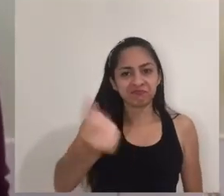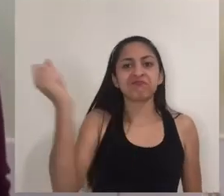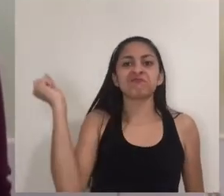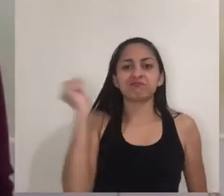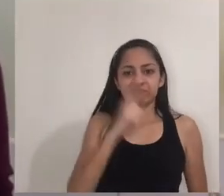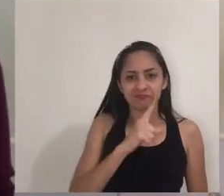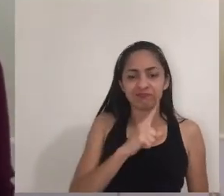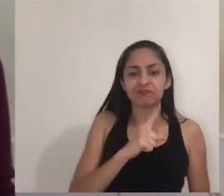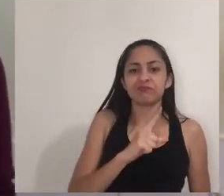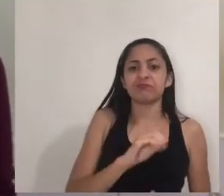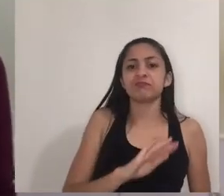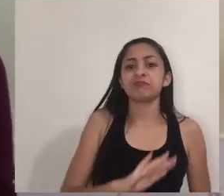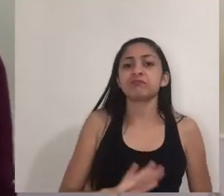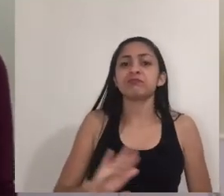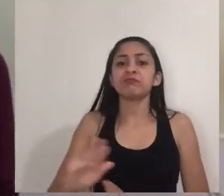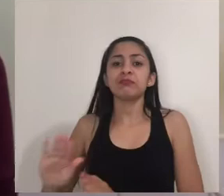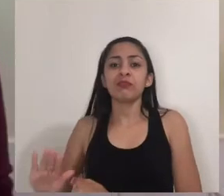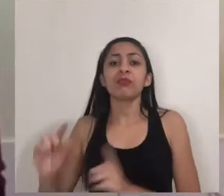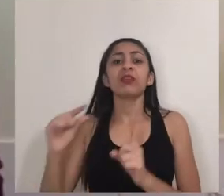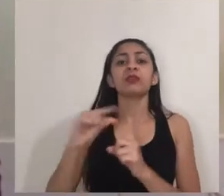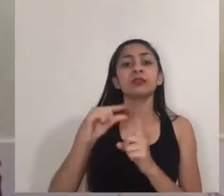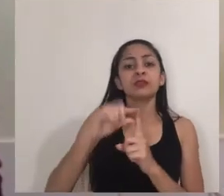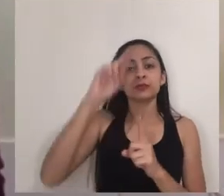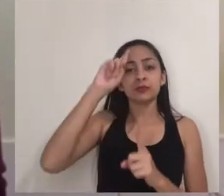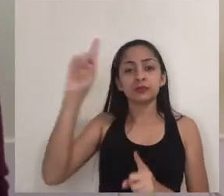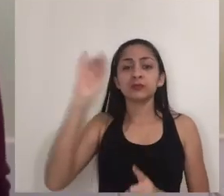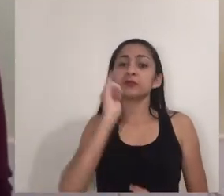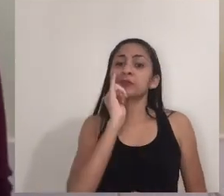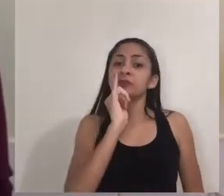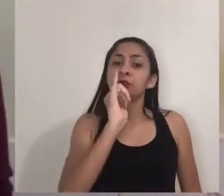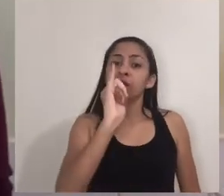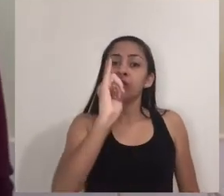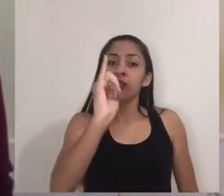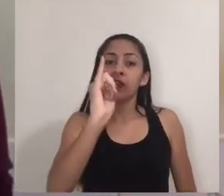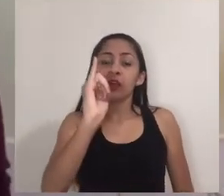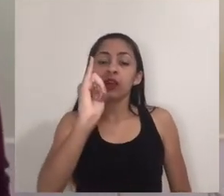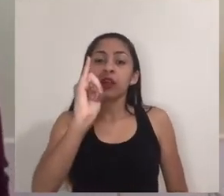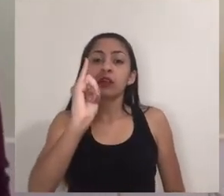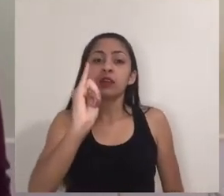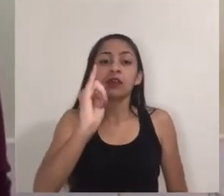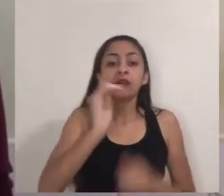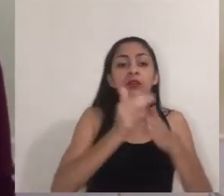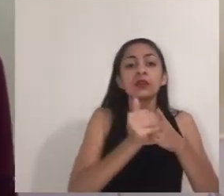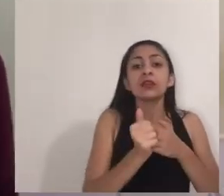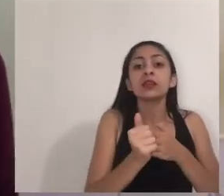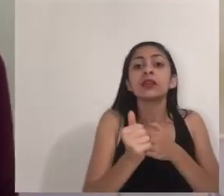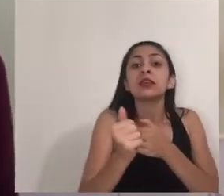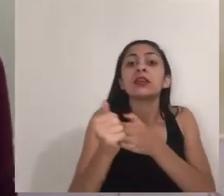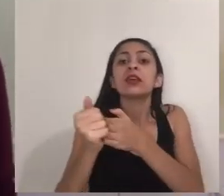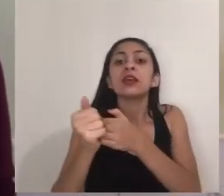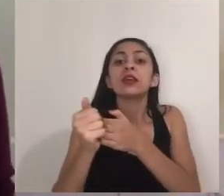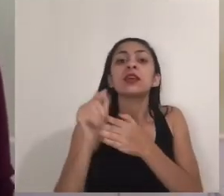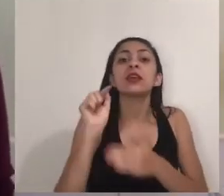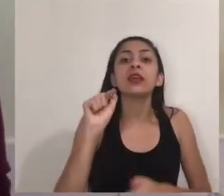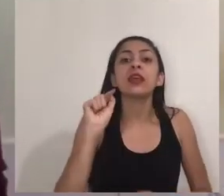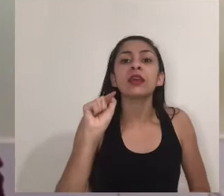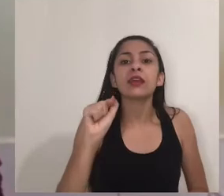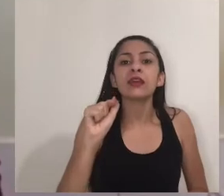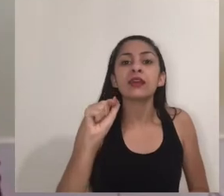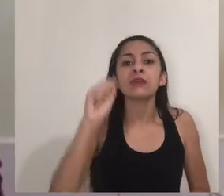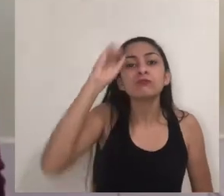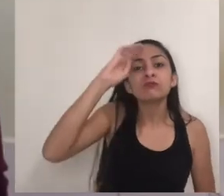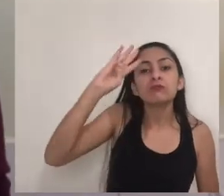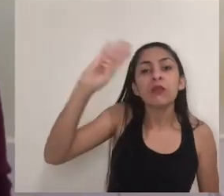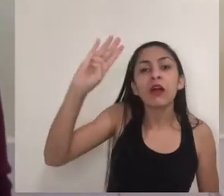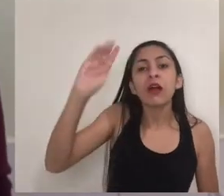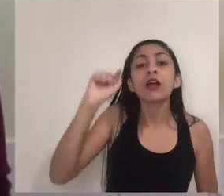o coração do homem traça o seu caminho, mas é o Senhor que lhe dirige os passos. Em outro momento, Jesus vai dizer que sem ele,